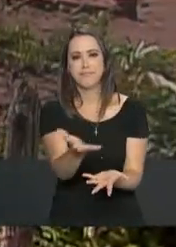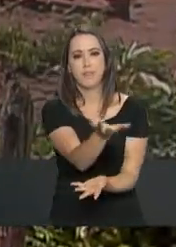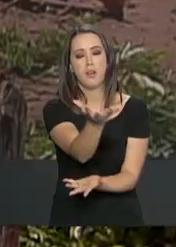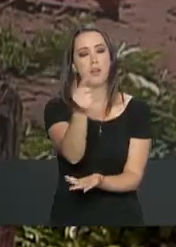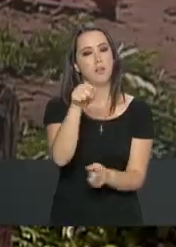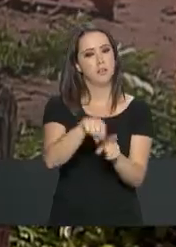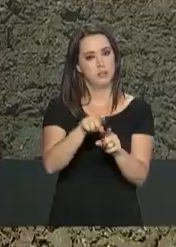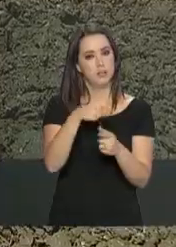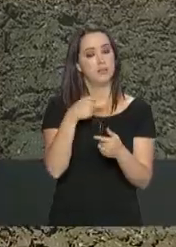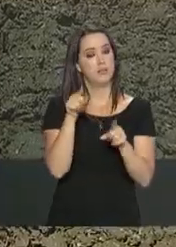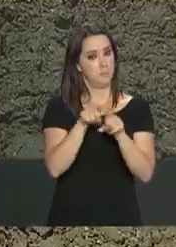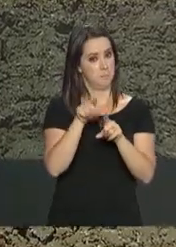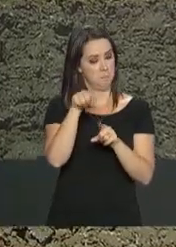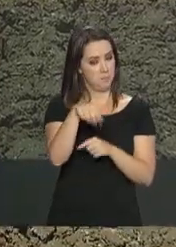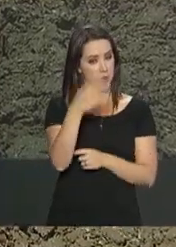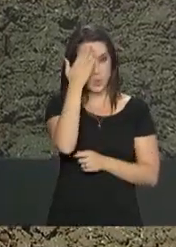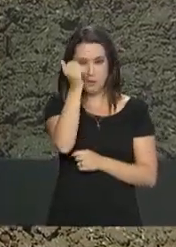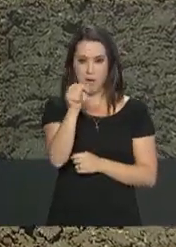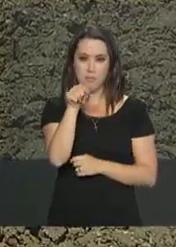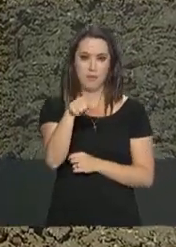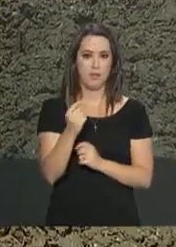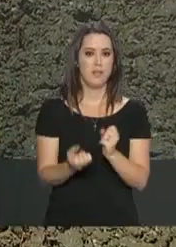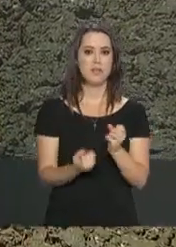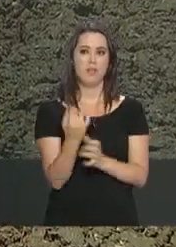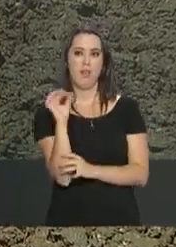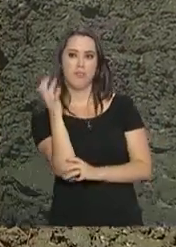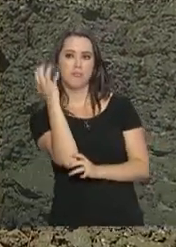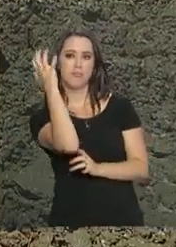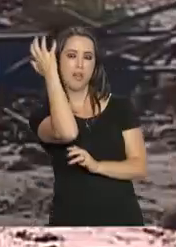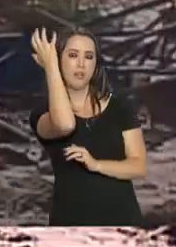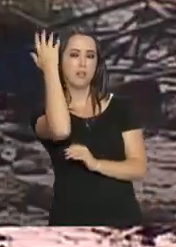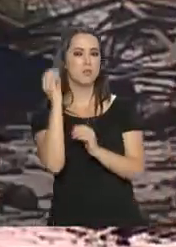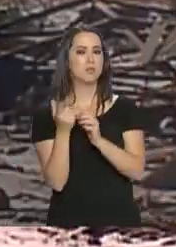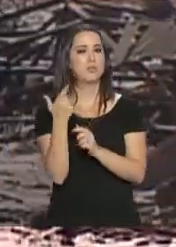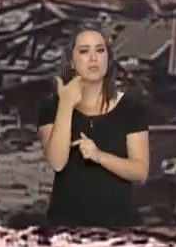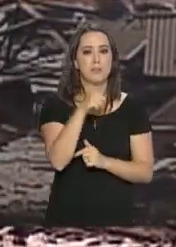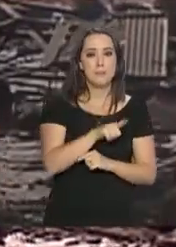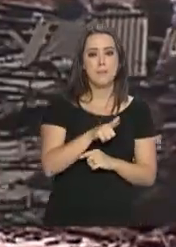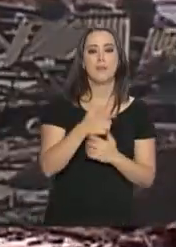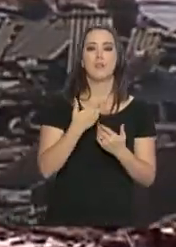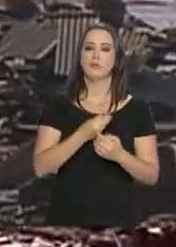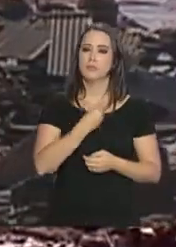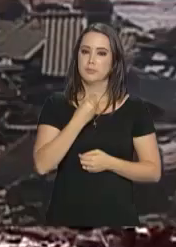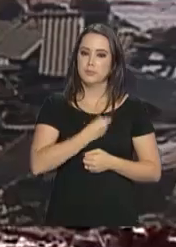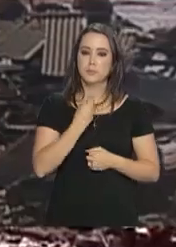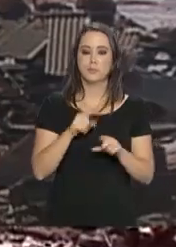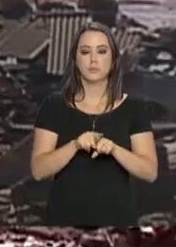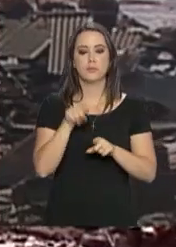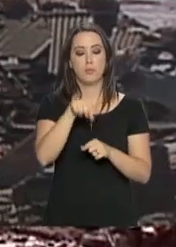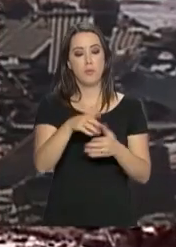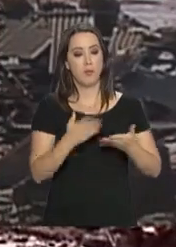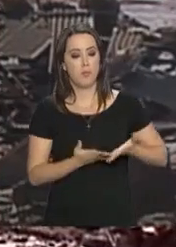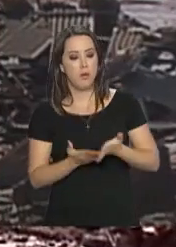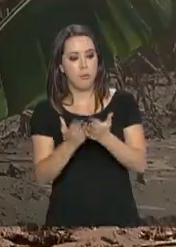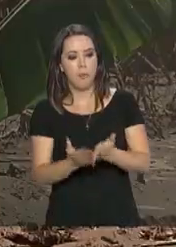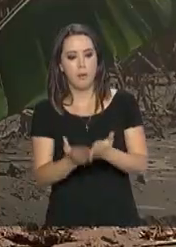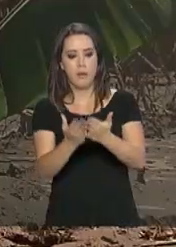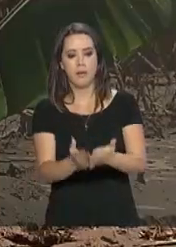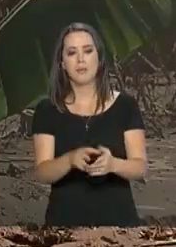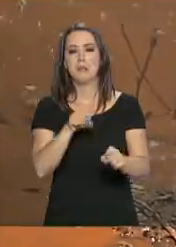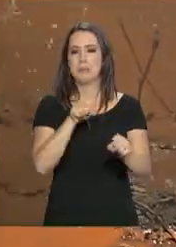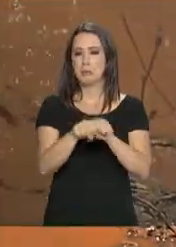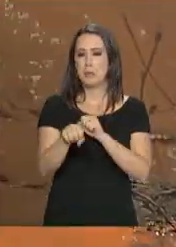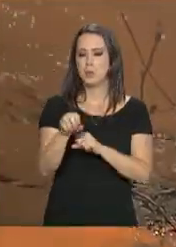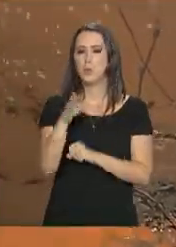mineradora Samarco, não sabia se a natureza iria se recompor. A onda de rejeitos destruiu a vegetação, matou